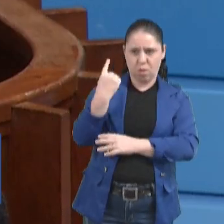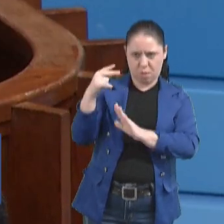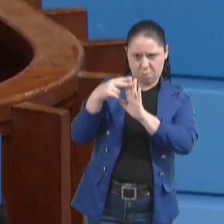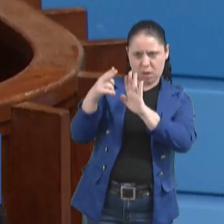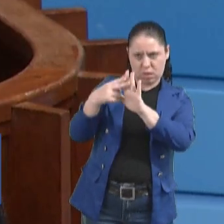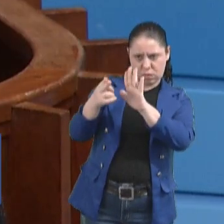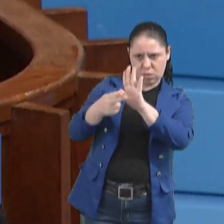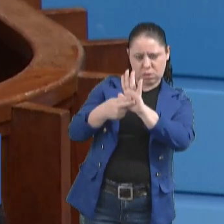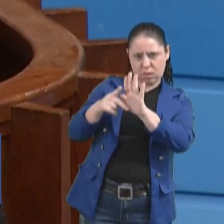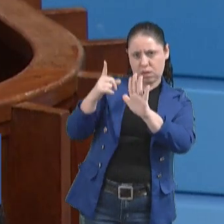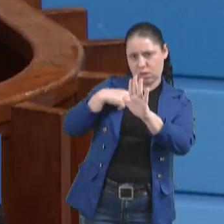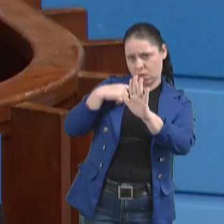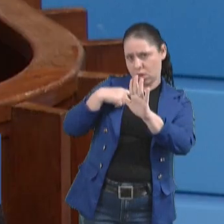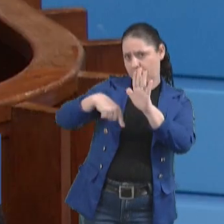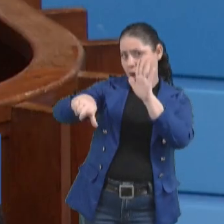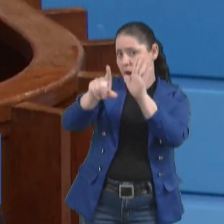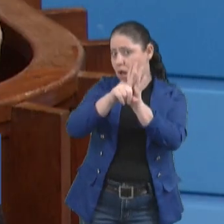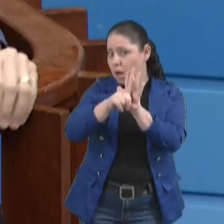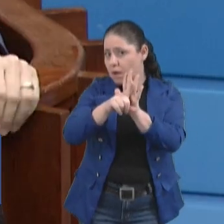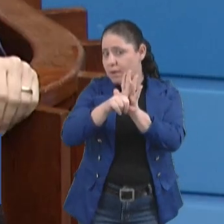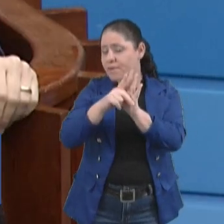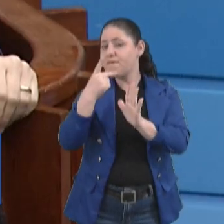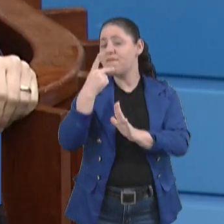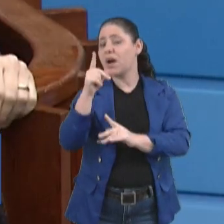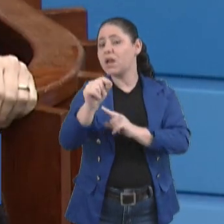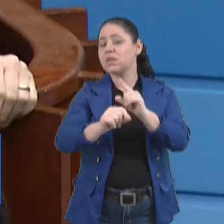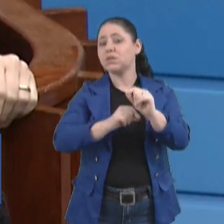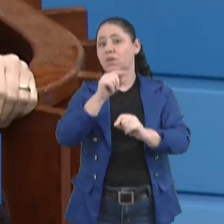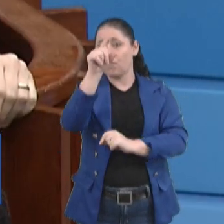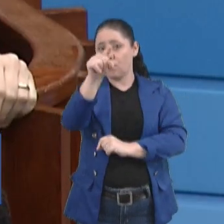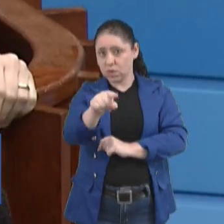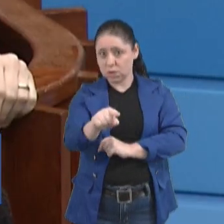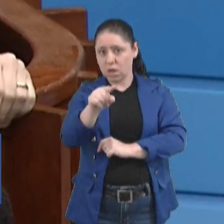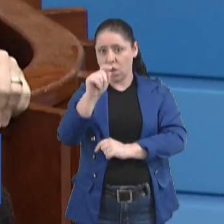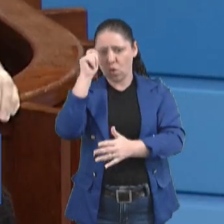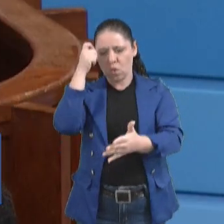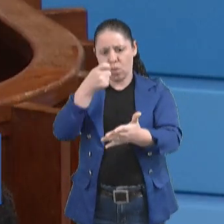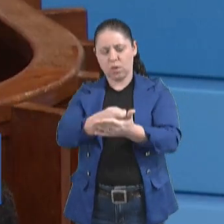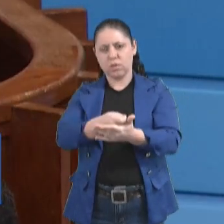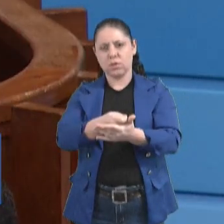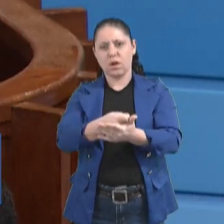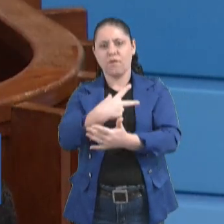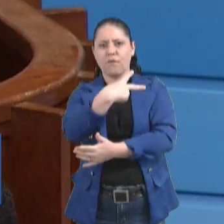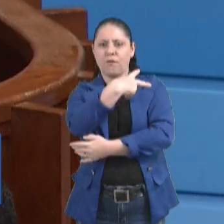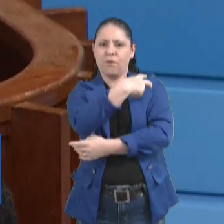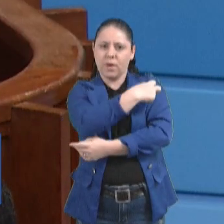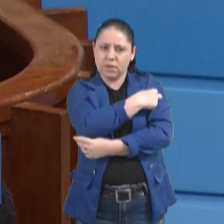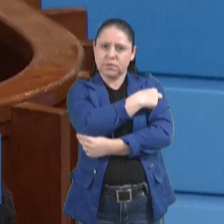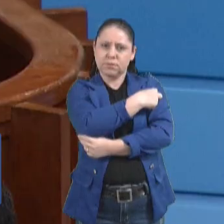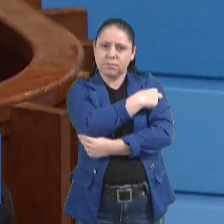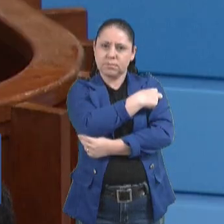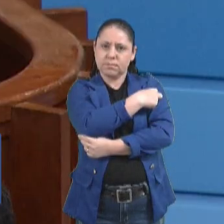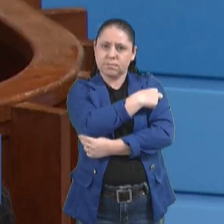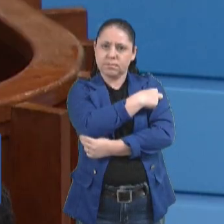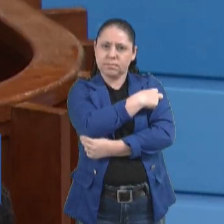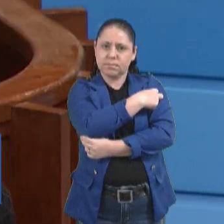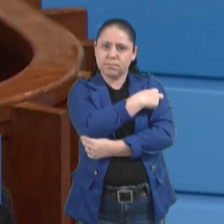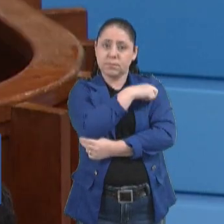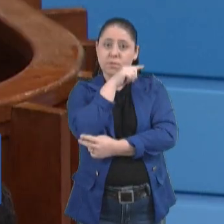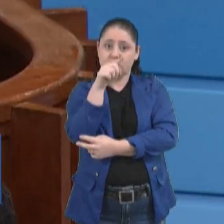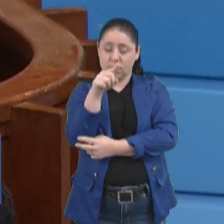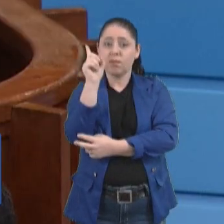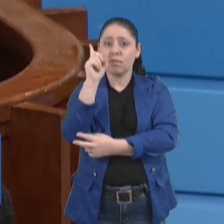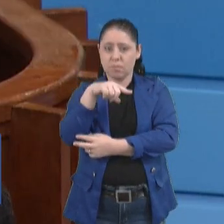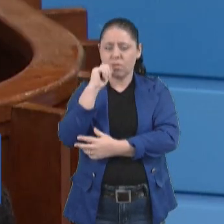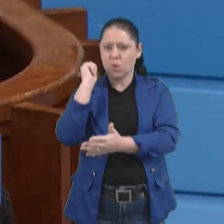norma, existe uma lei que diga que você é obrigado a vacinar, que